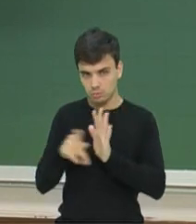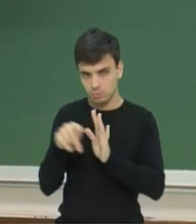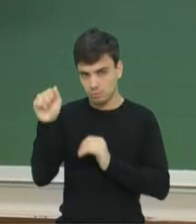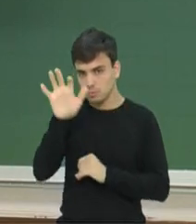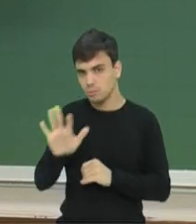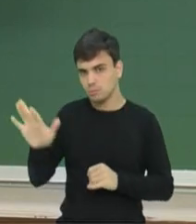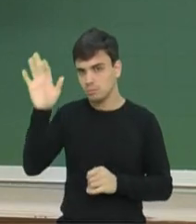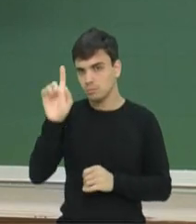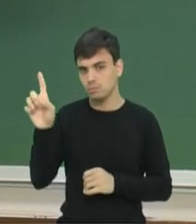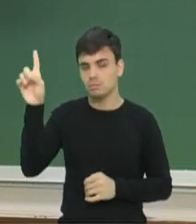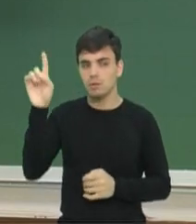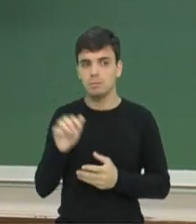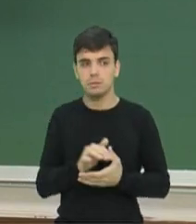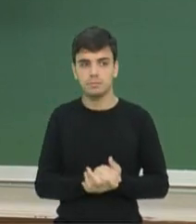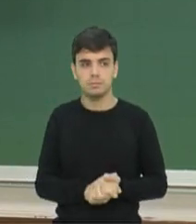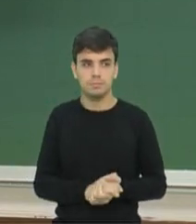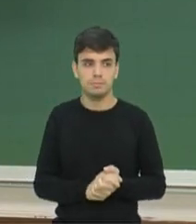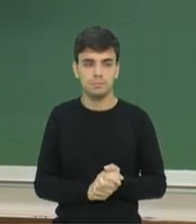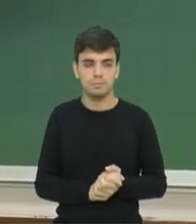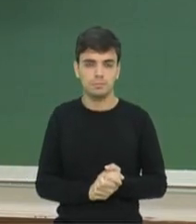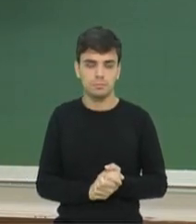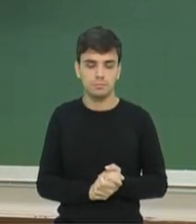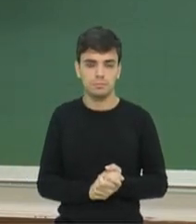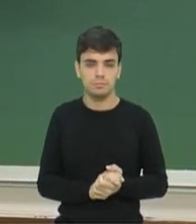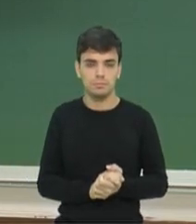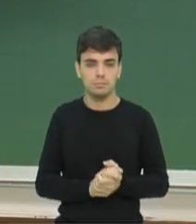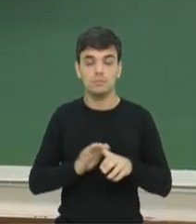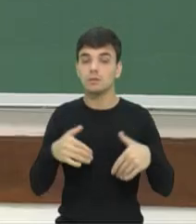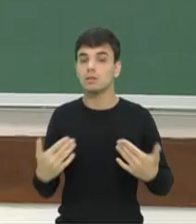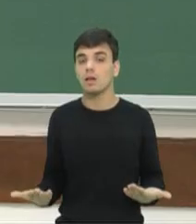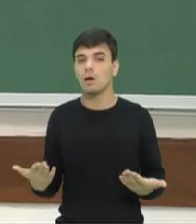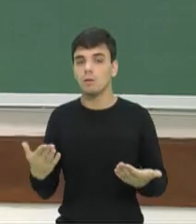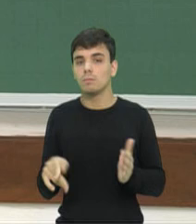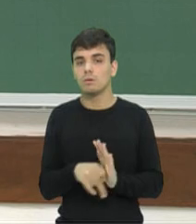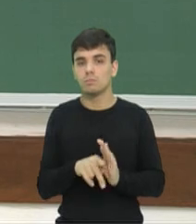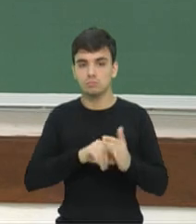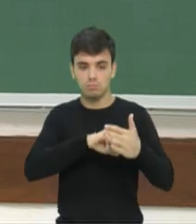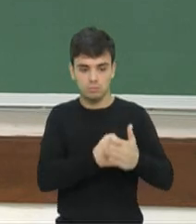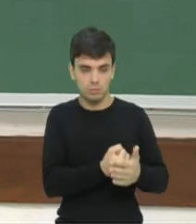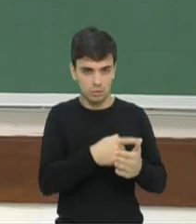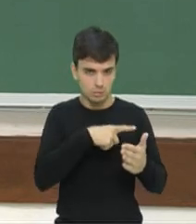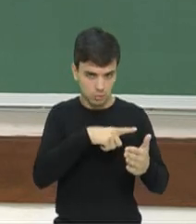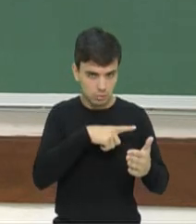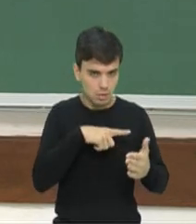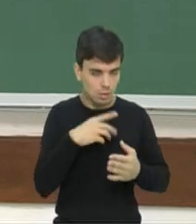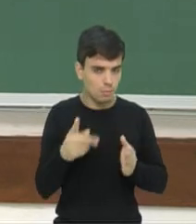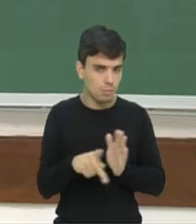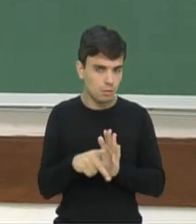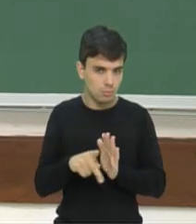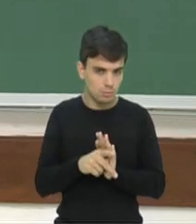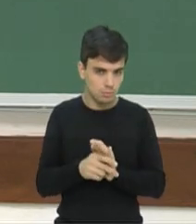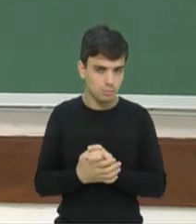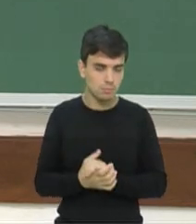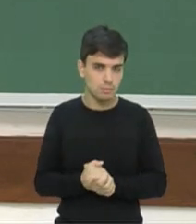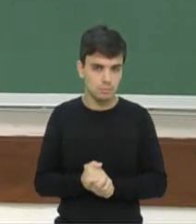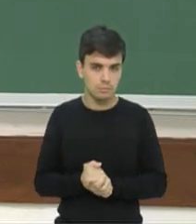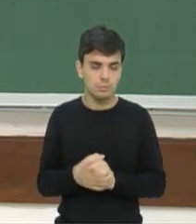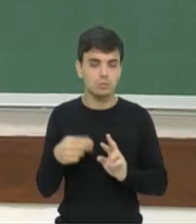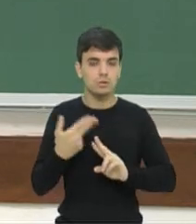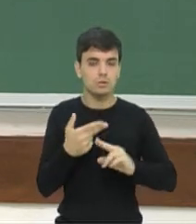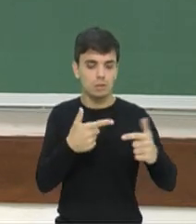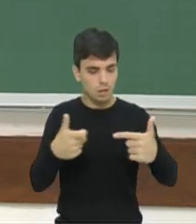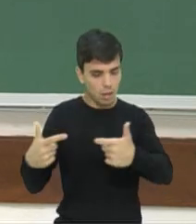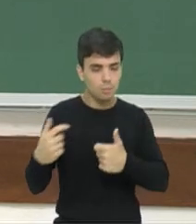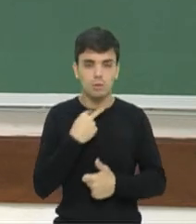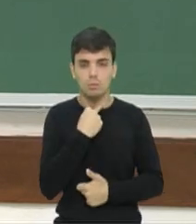oceano, né, entre as duas localidades, Japão e Okinawa. Então como a proibição existia, uma modalidade que utilizava de arma,